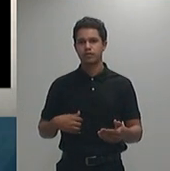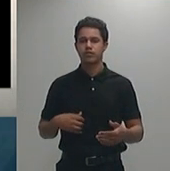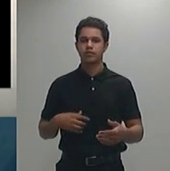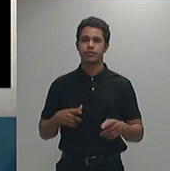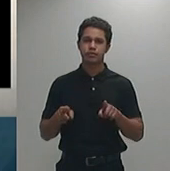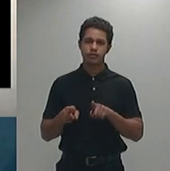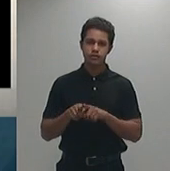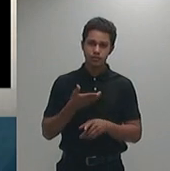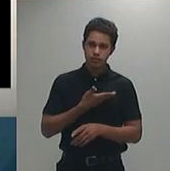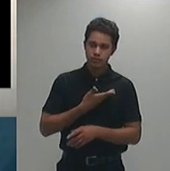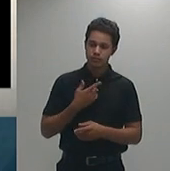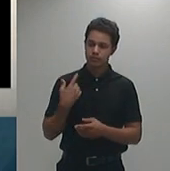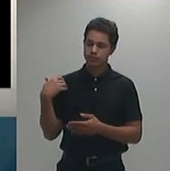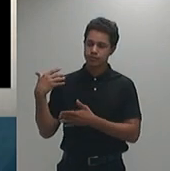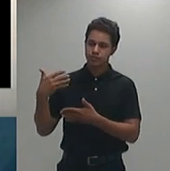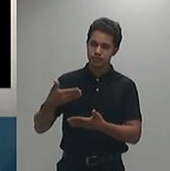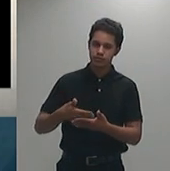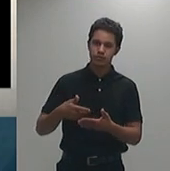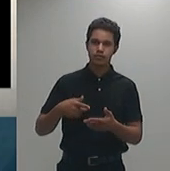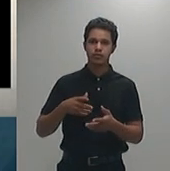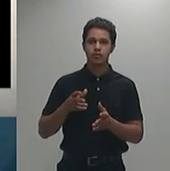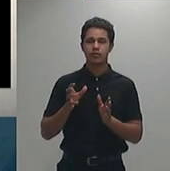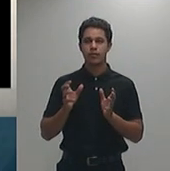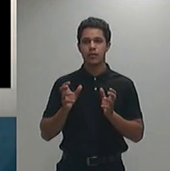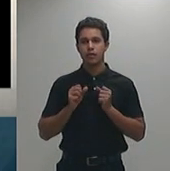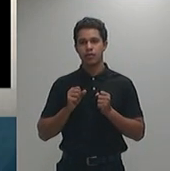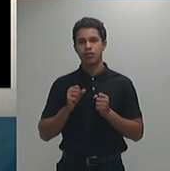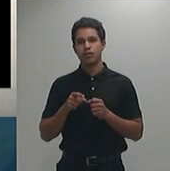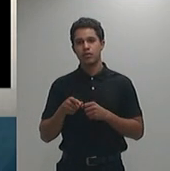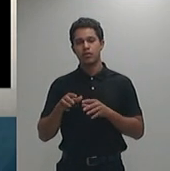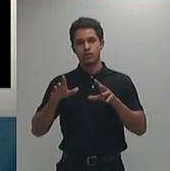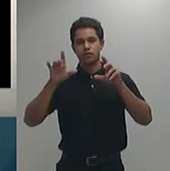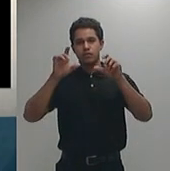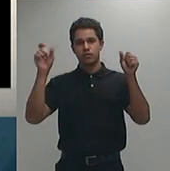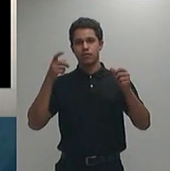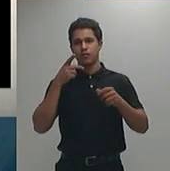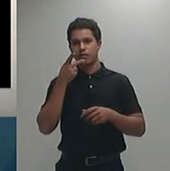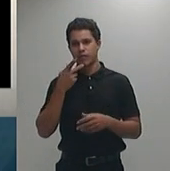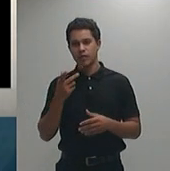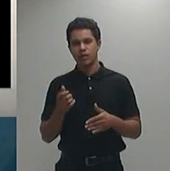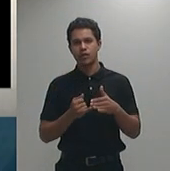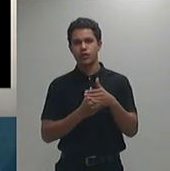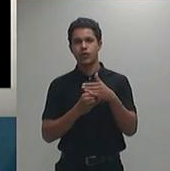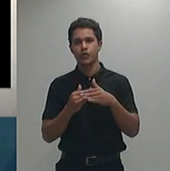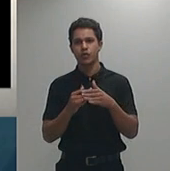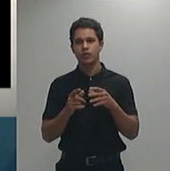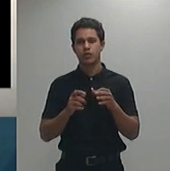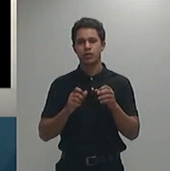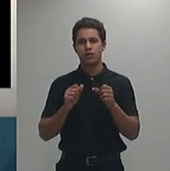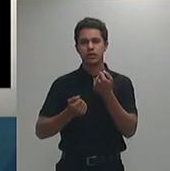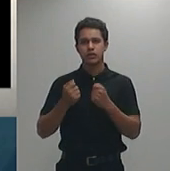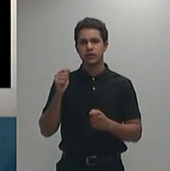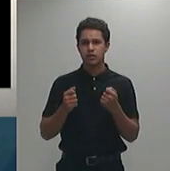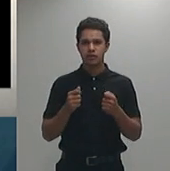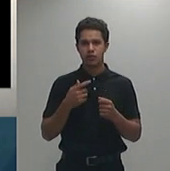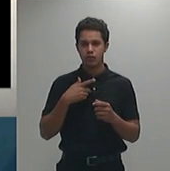Tribuna eu acabei de ouvir falar indústria de ações propostas por minoritários